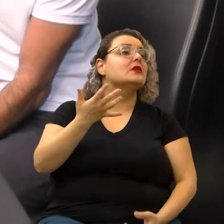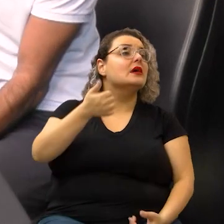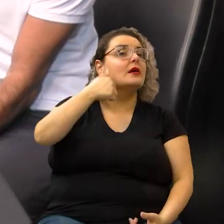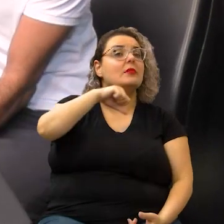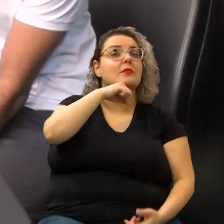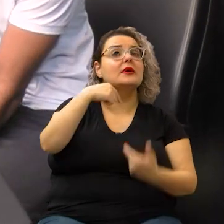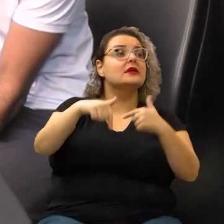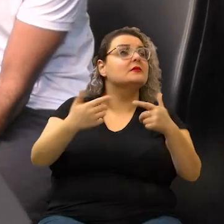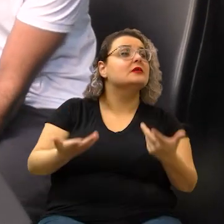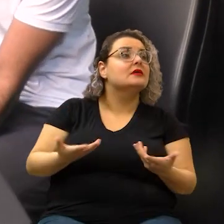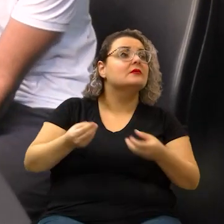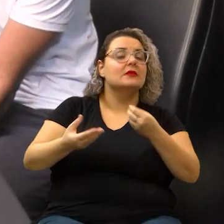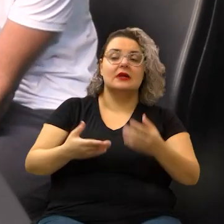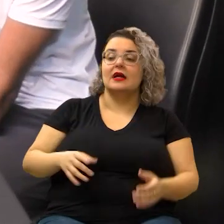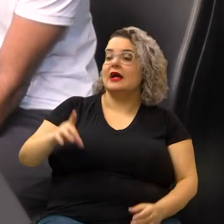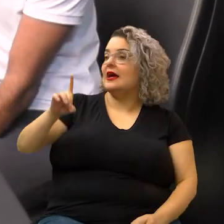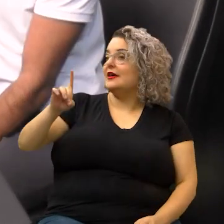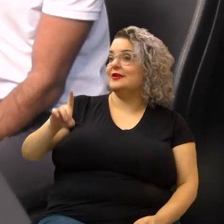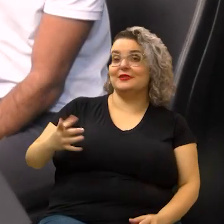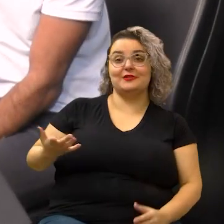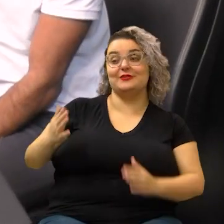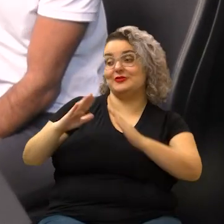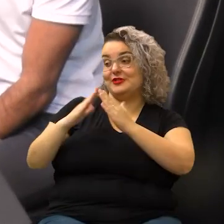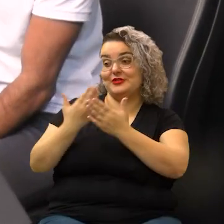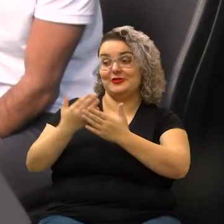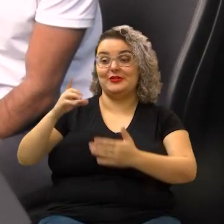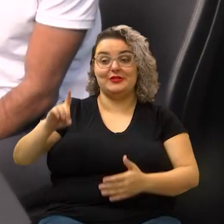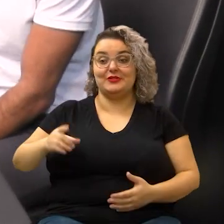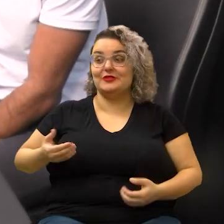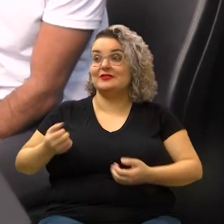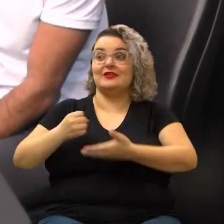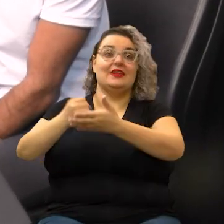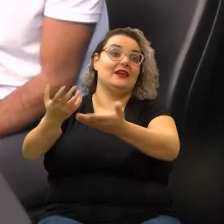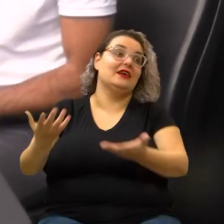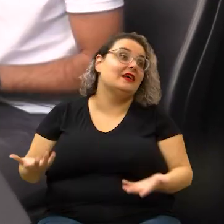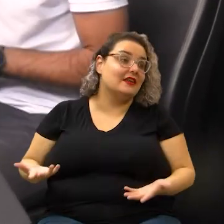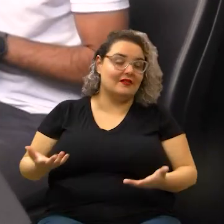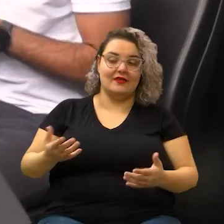virava? Então, aí que eu falo, a vizinha, a diretora levava para... Todo mundo se